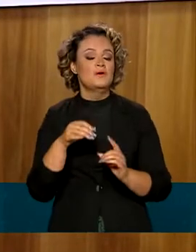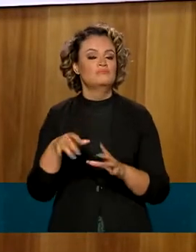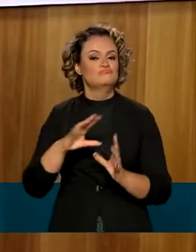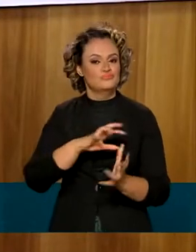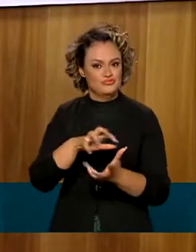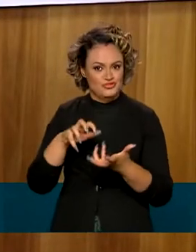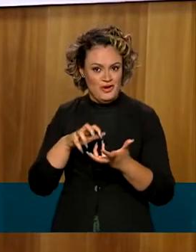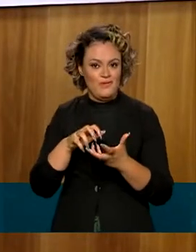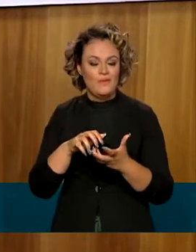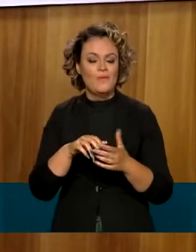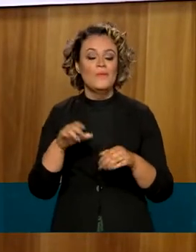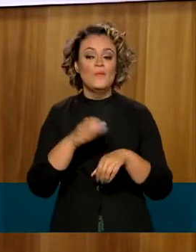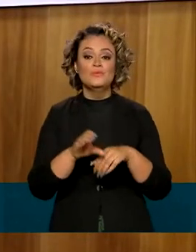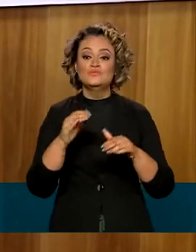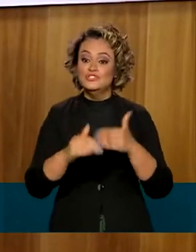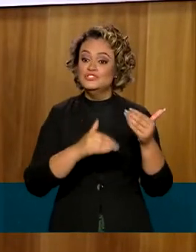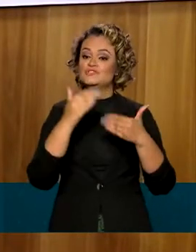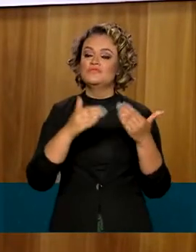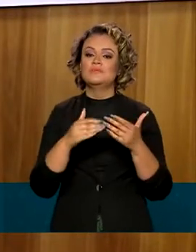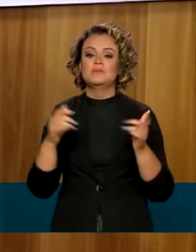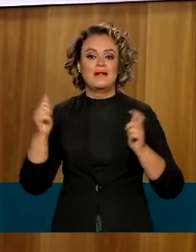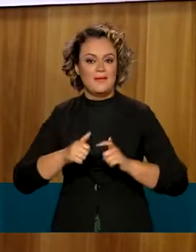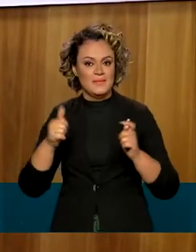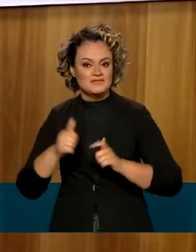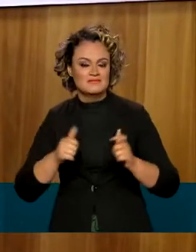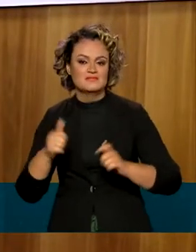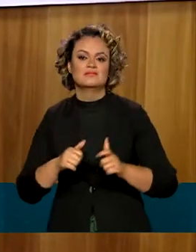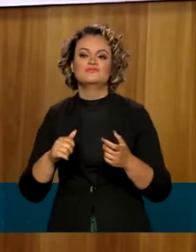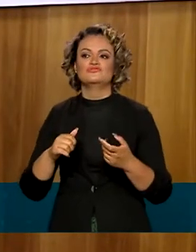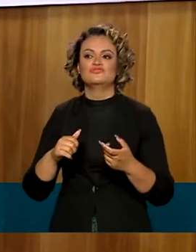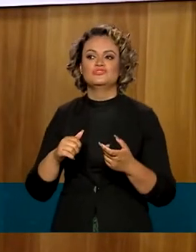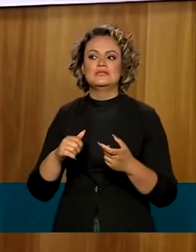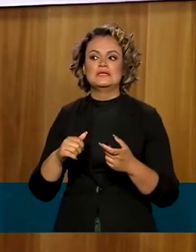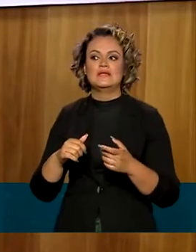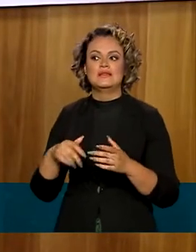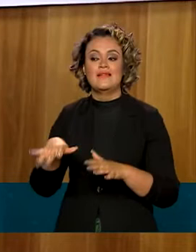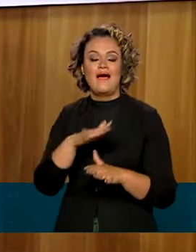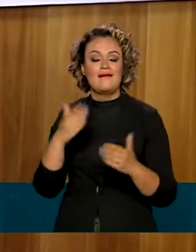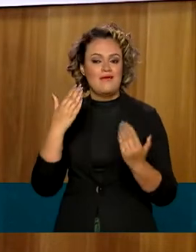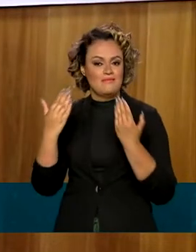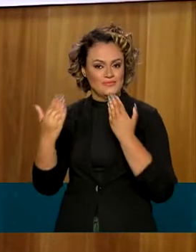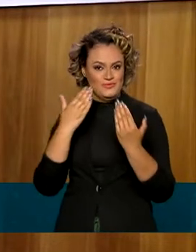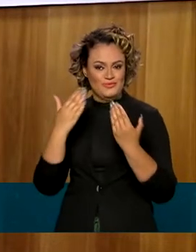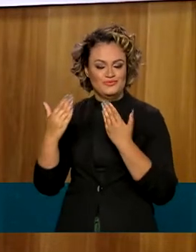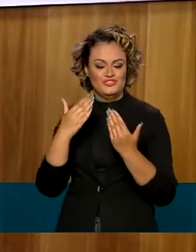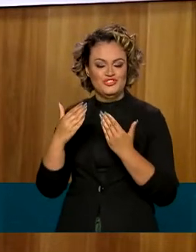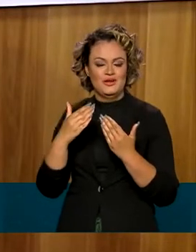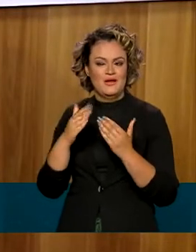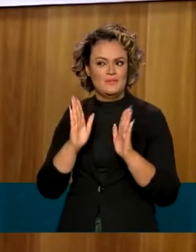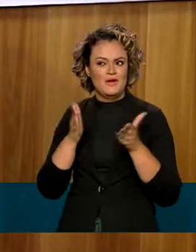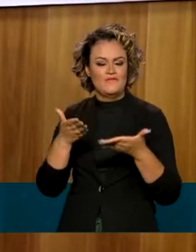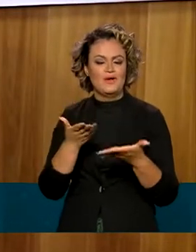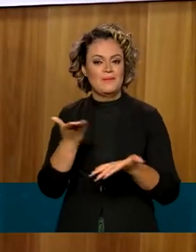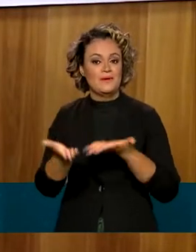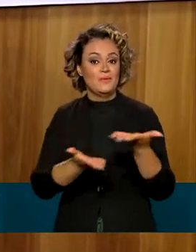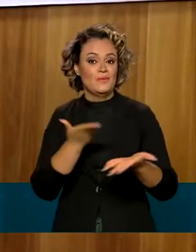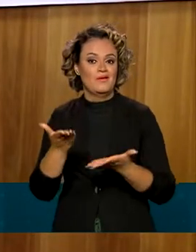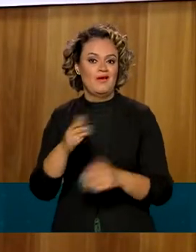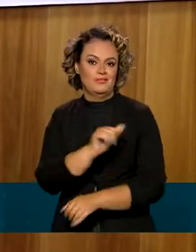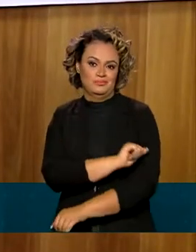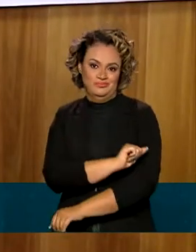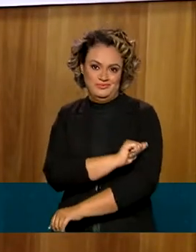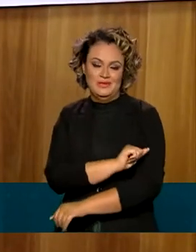curso para o desenvolvimento das capacidades, as competências socioemocionais dos nossos estudantes. Então, a gente tem